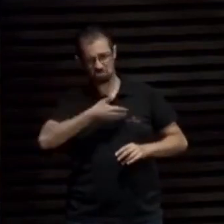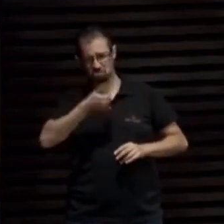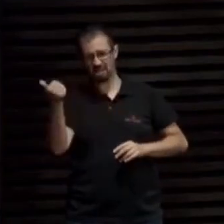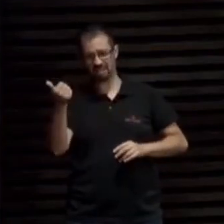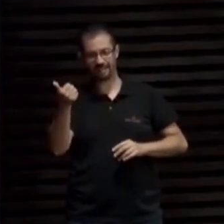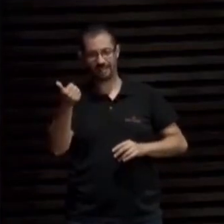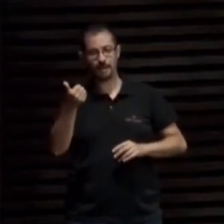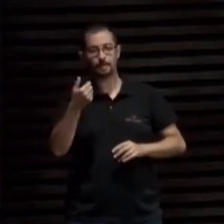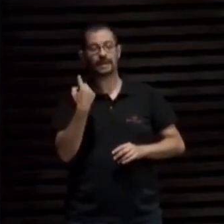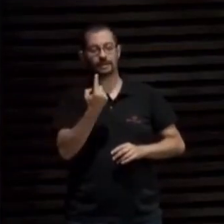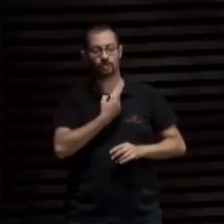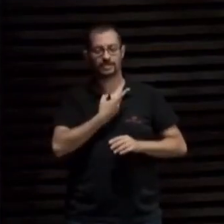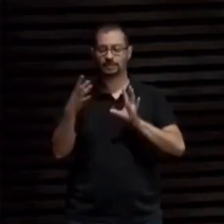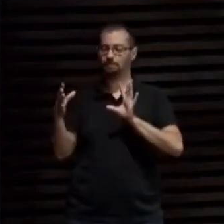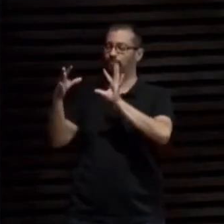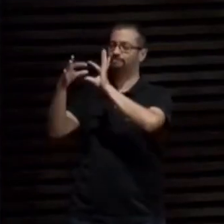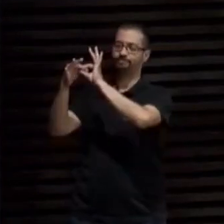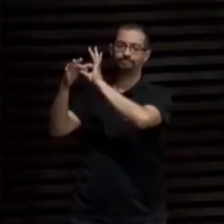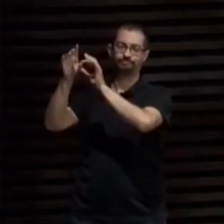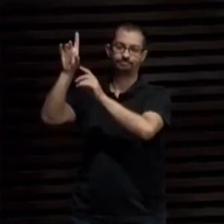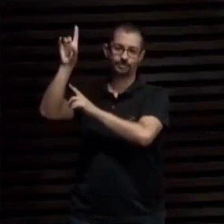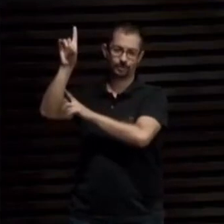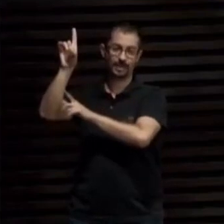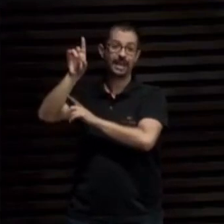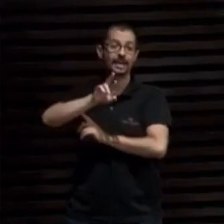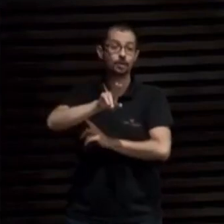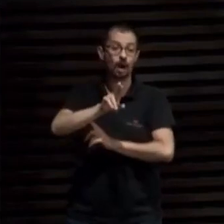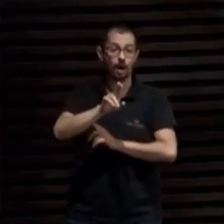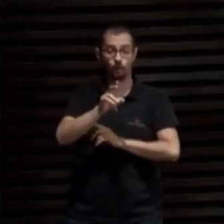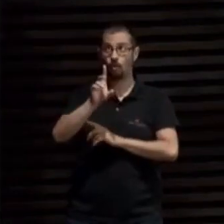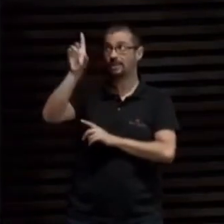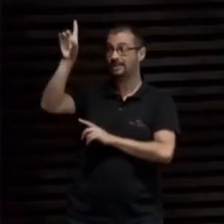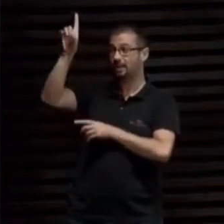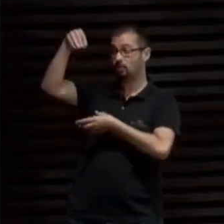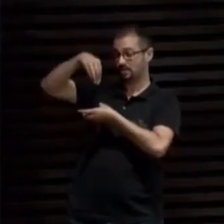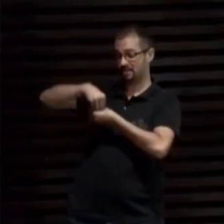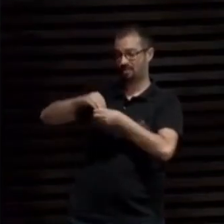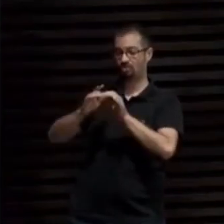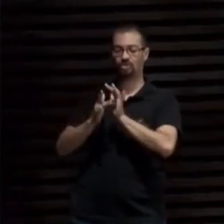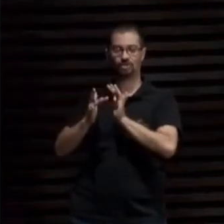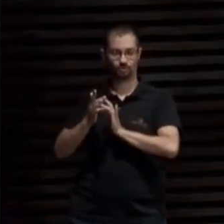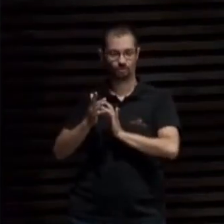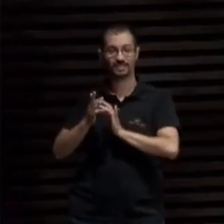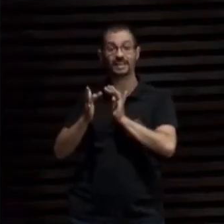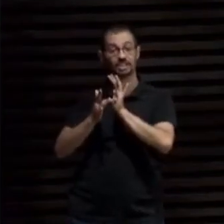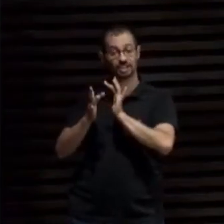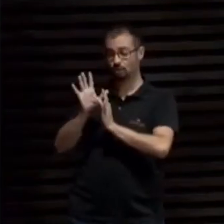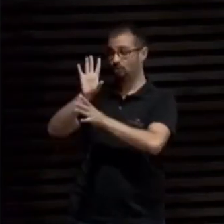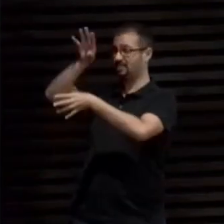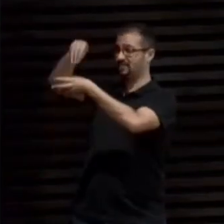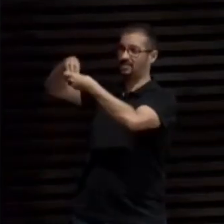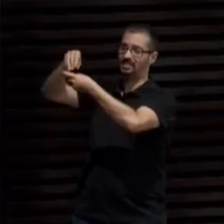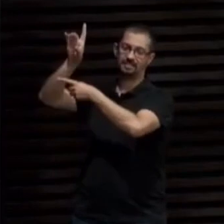Assim como és tu, ó Pai, em mim e eu em ti, também eles sejam em nós. A